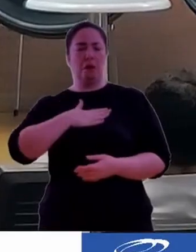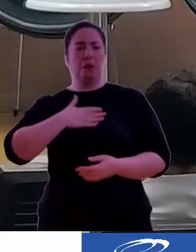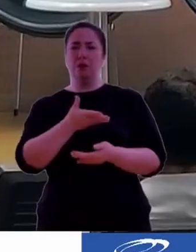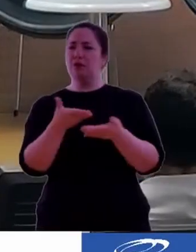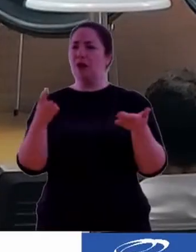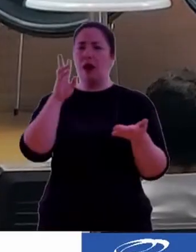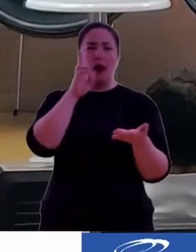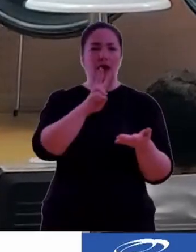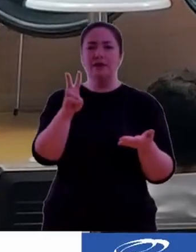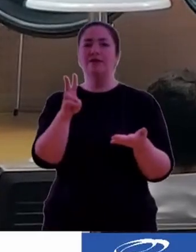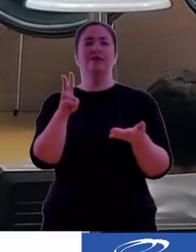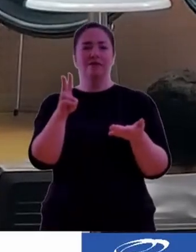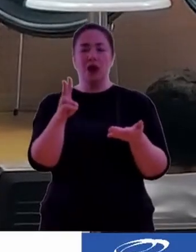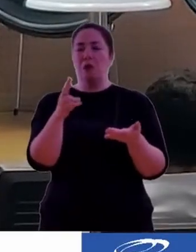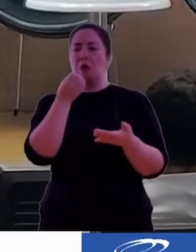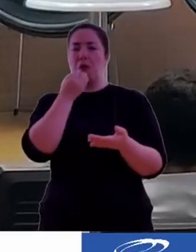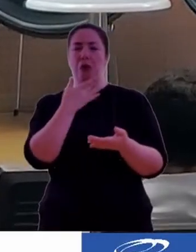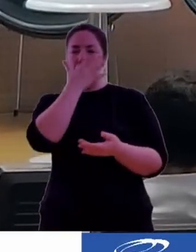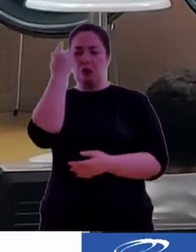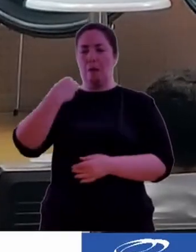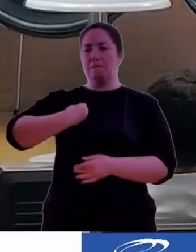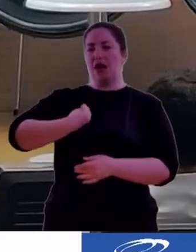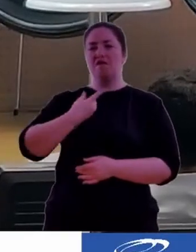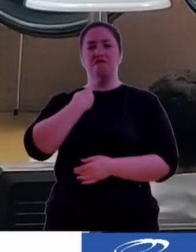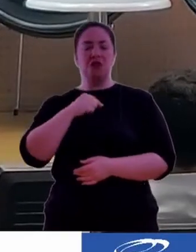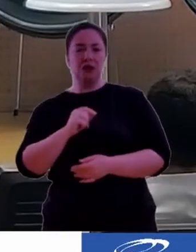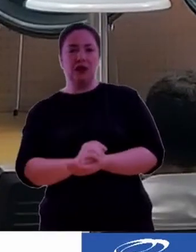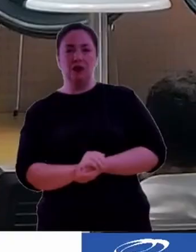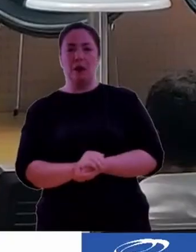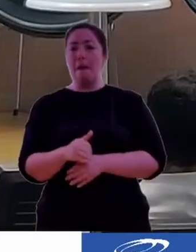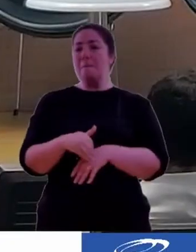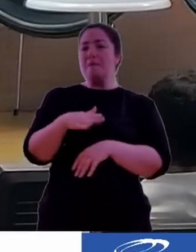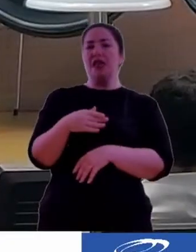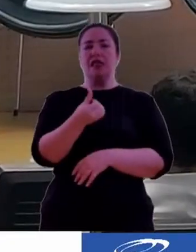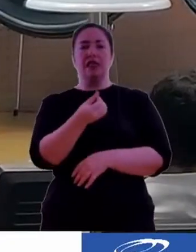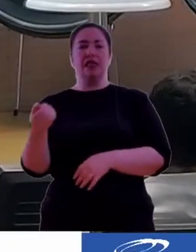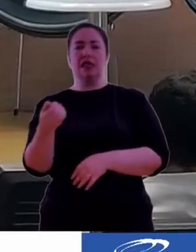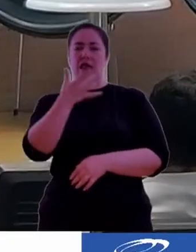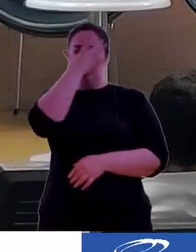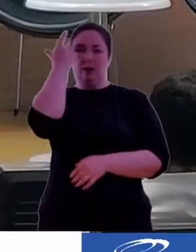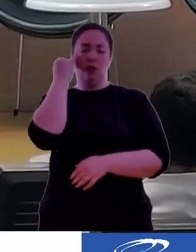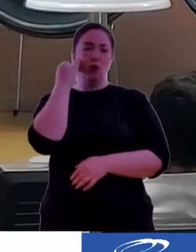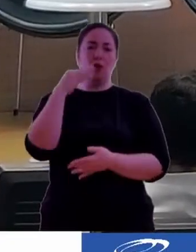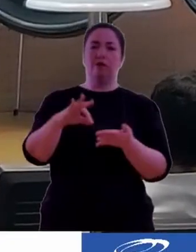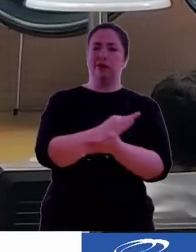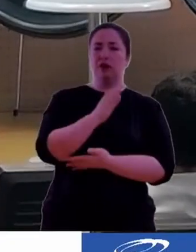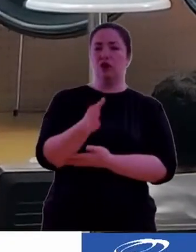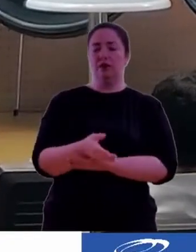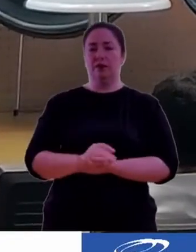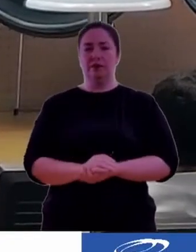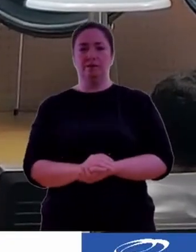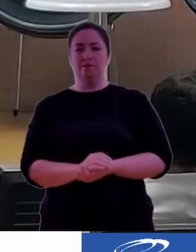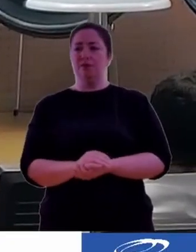tão concorrido, mais de 600 pessoas inscritas. Eu estava falando com a Juliana